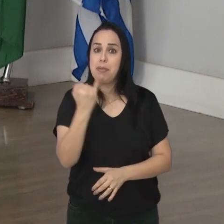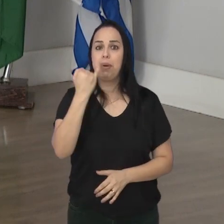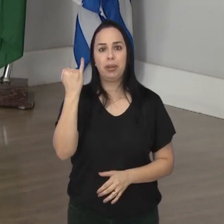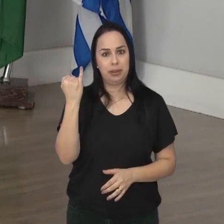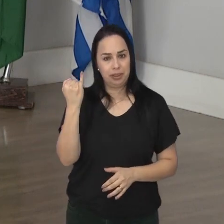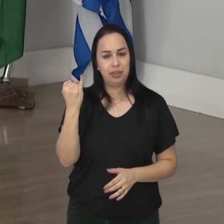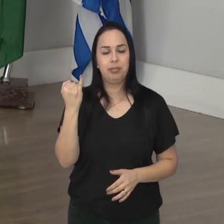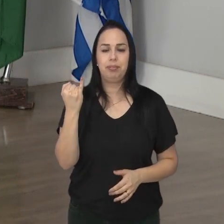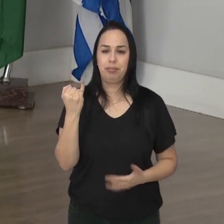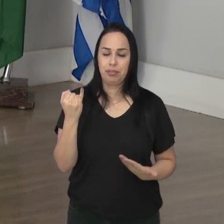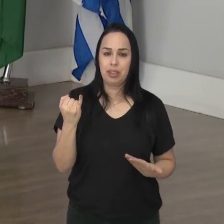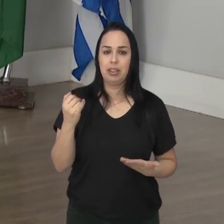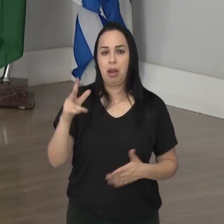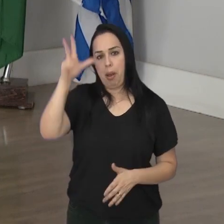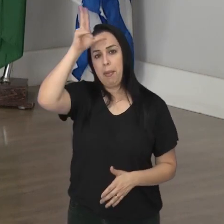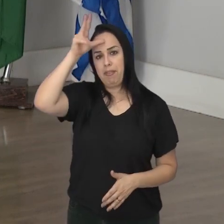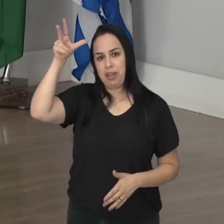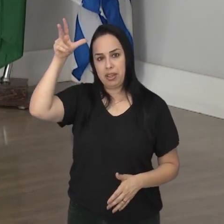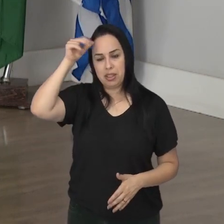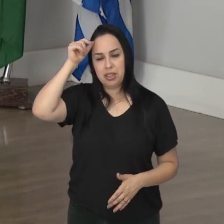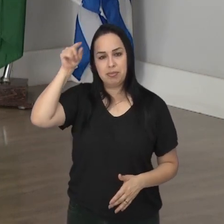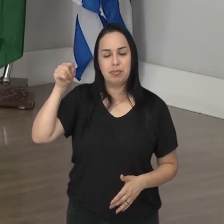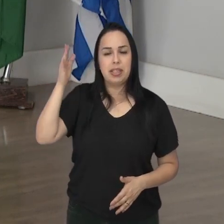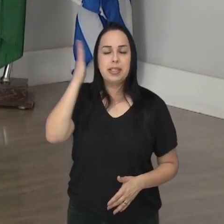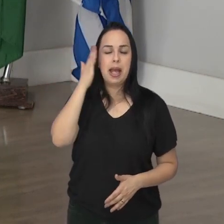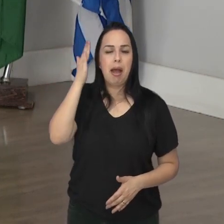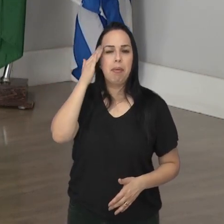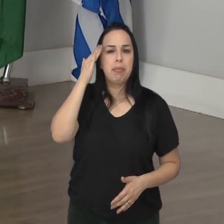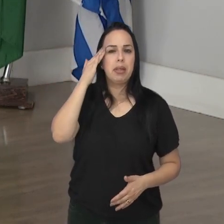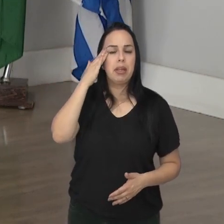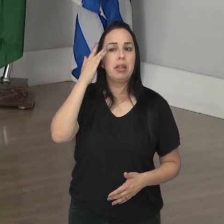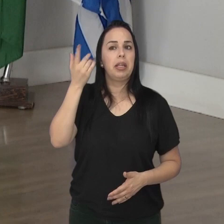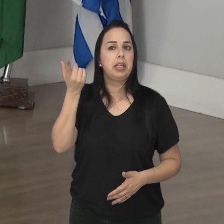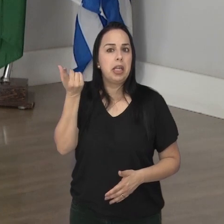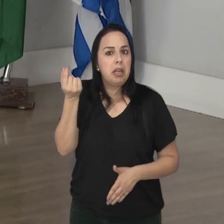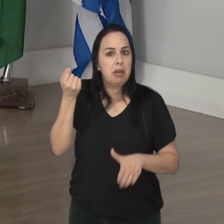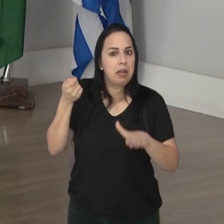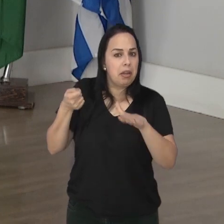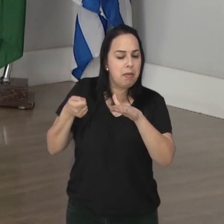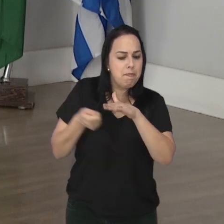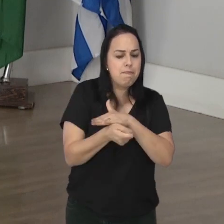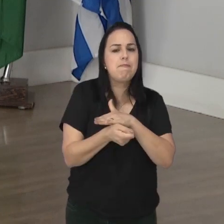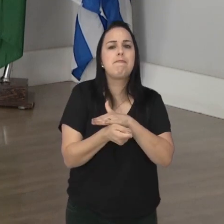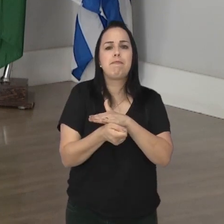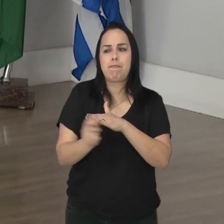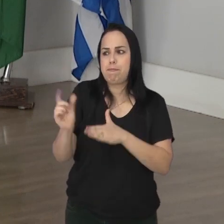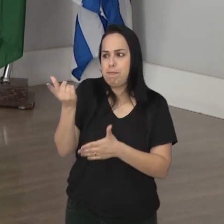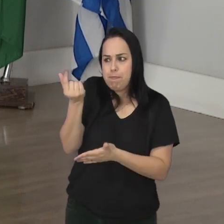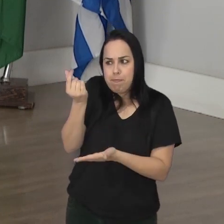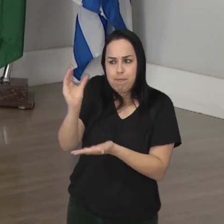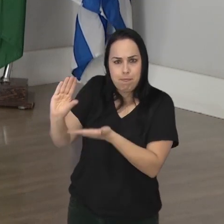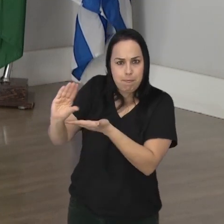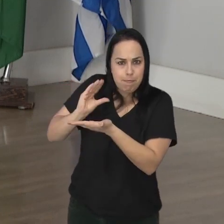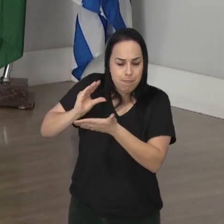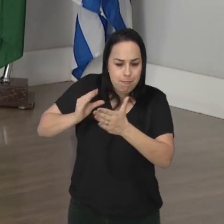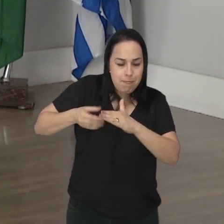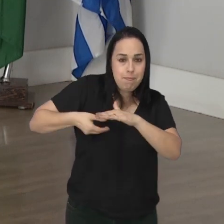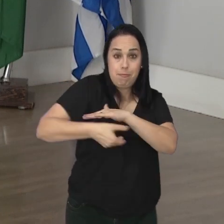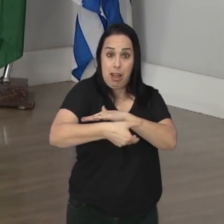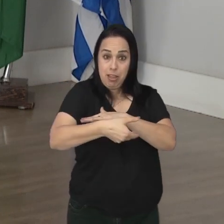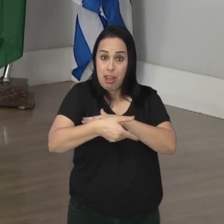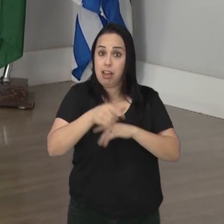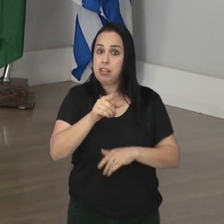da cidade. Então, a Prefeitura tem muita clareza, investe bem,